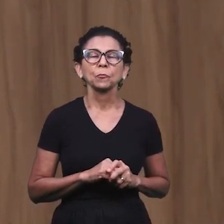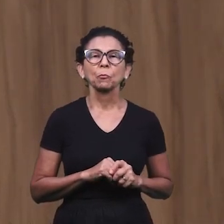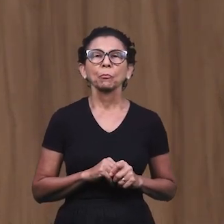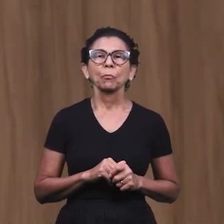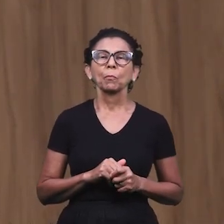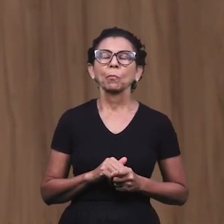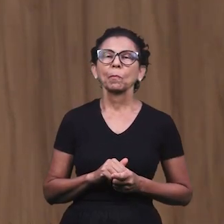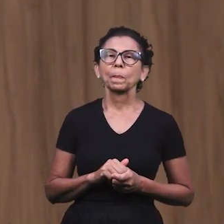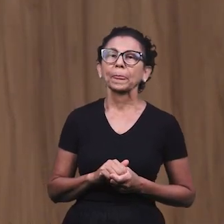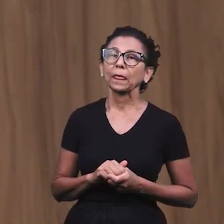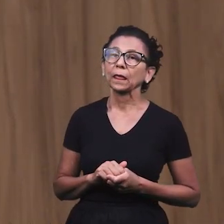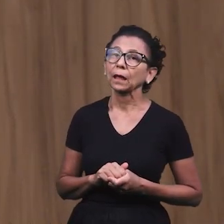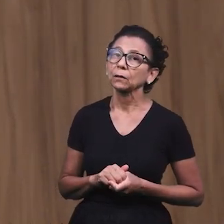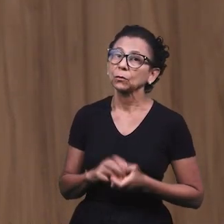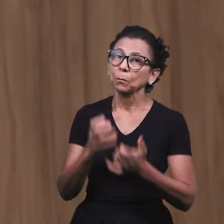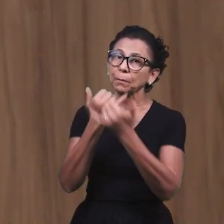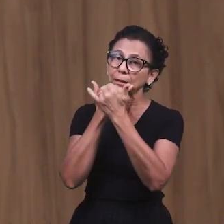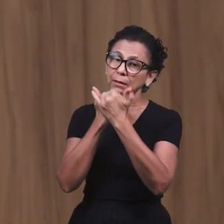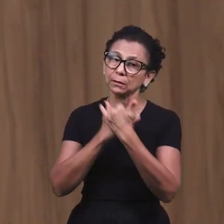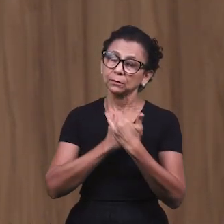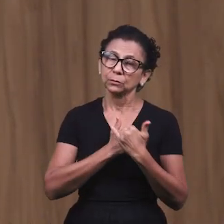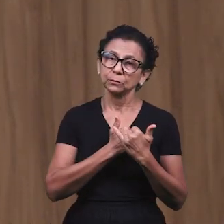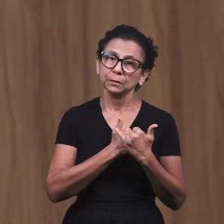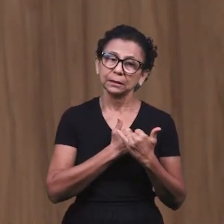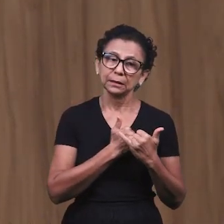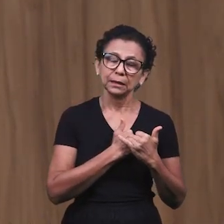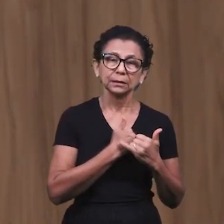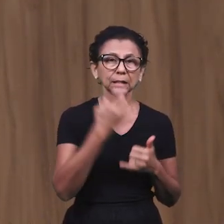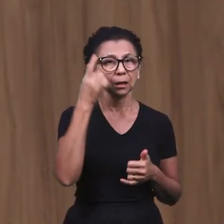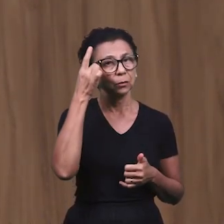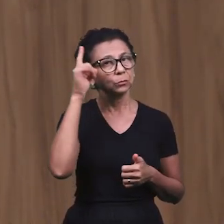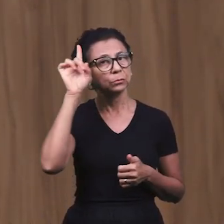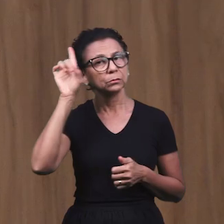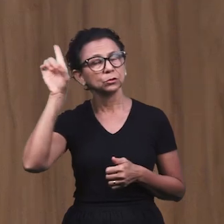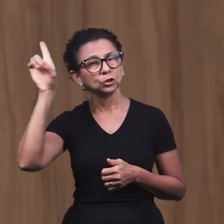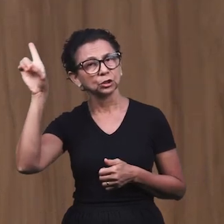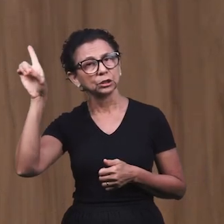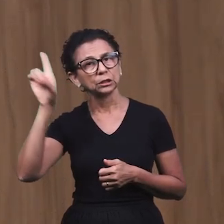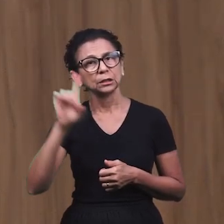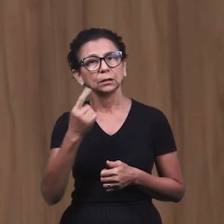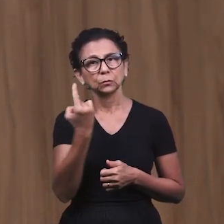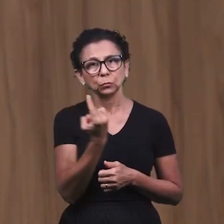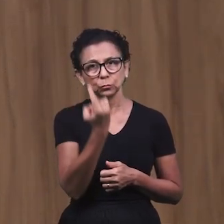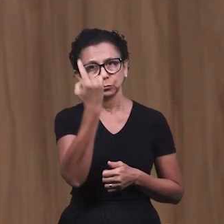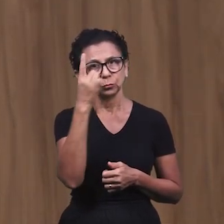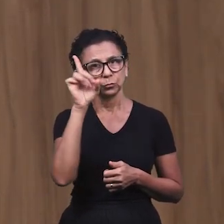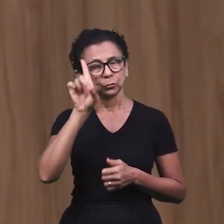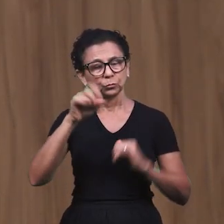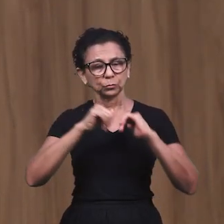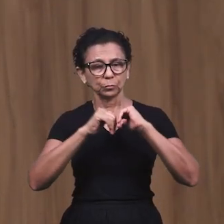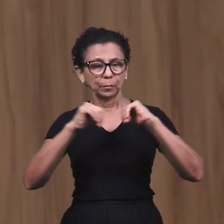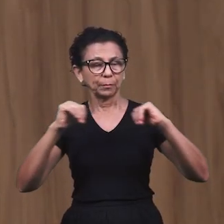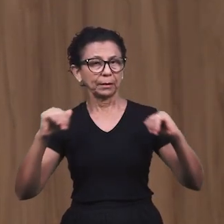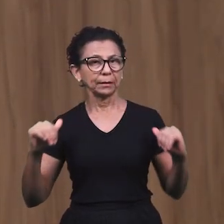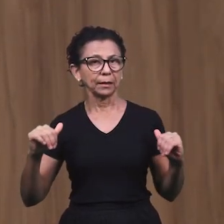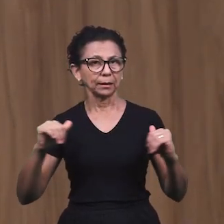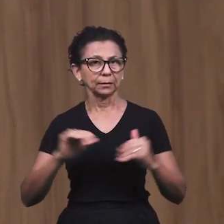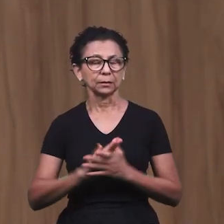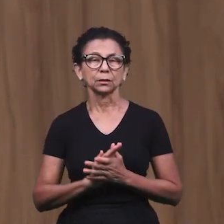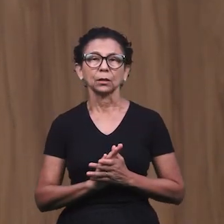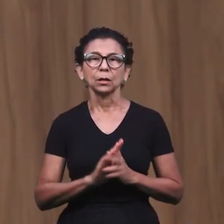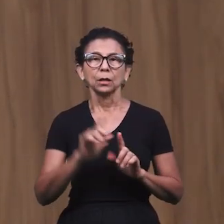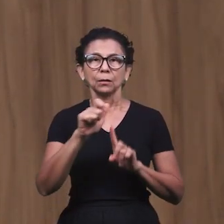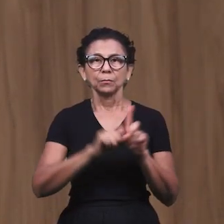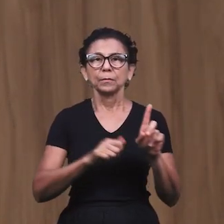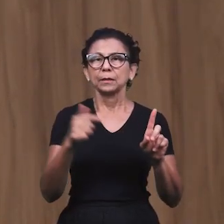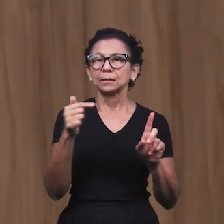expiação, porque haveria um dia ali que vai preparar aqui o dia da expiação. Então, no 7º mês,